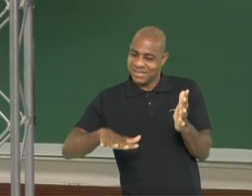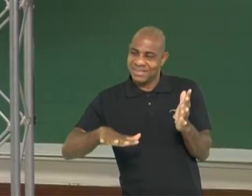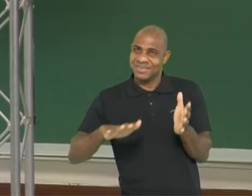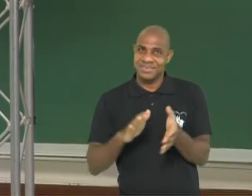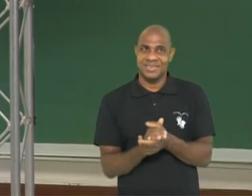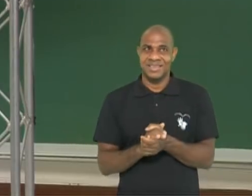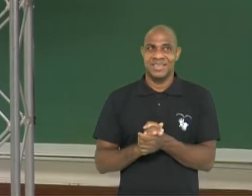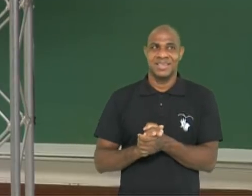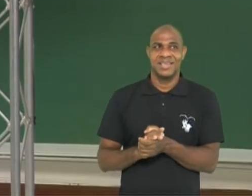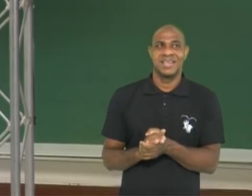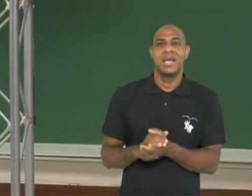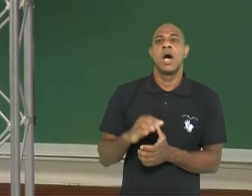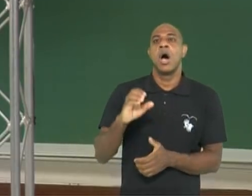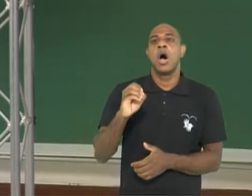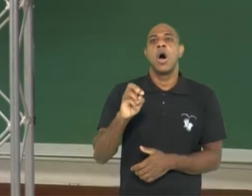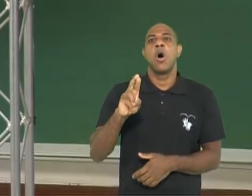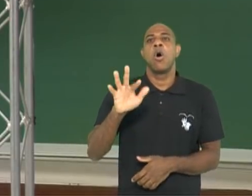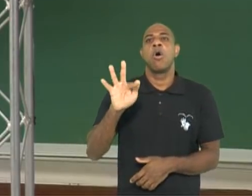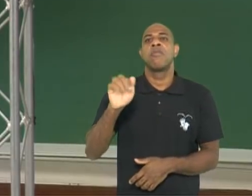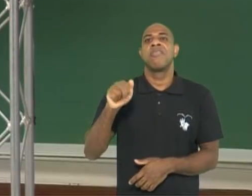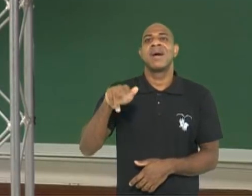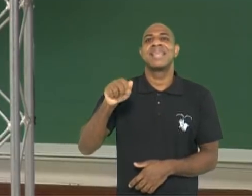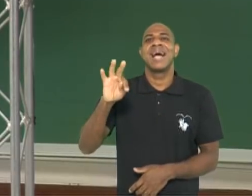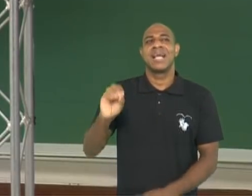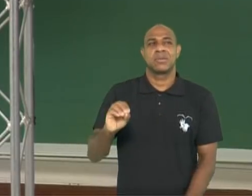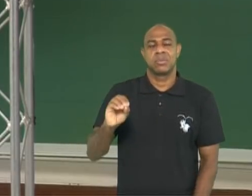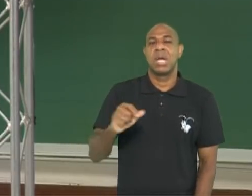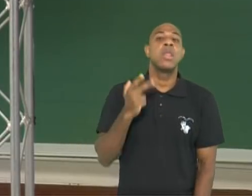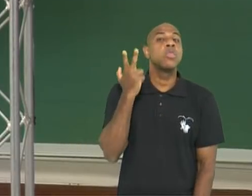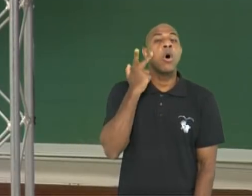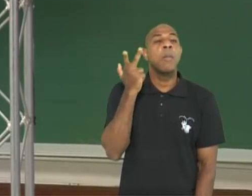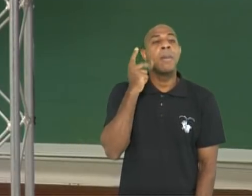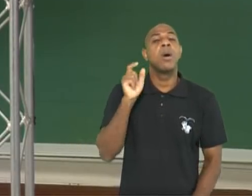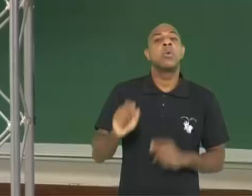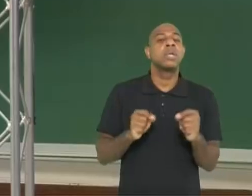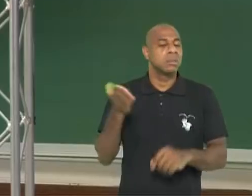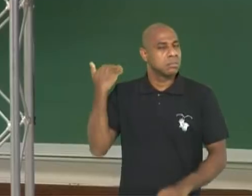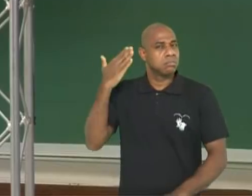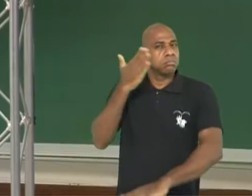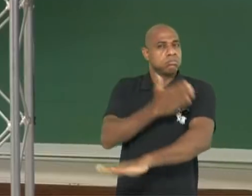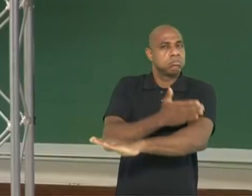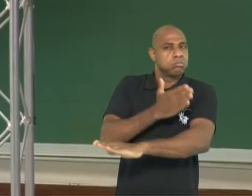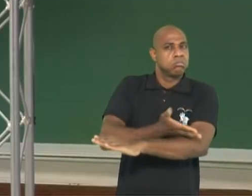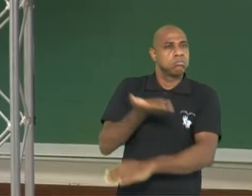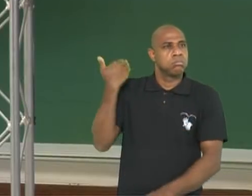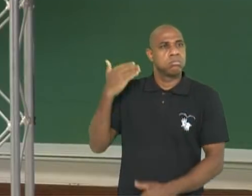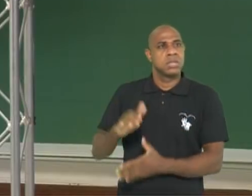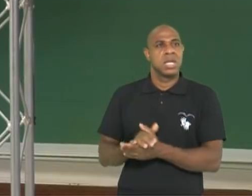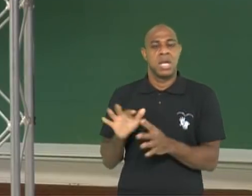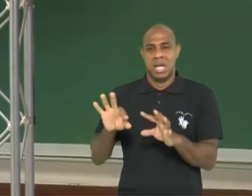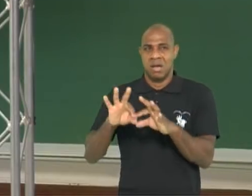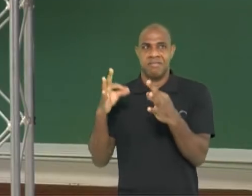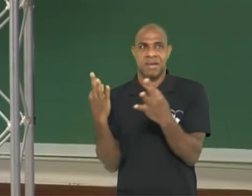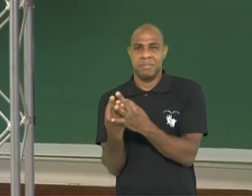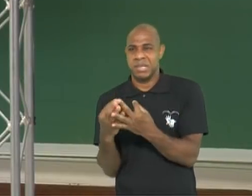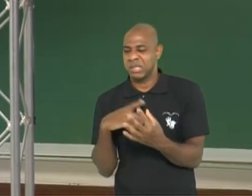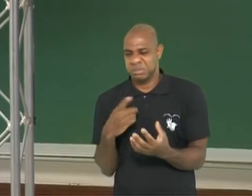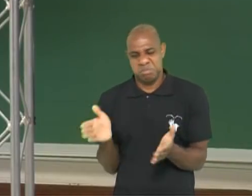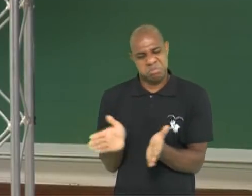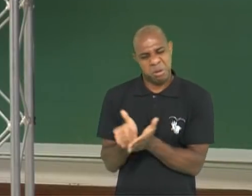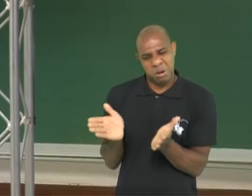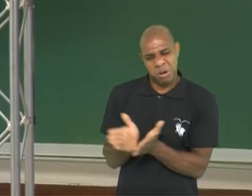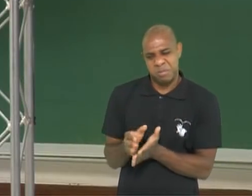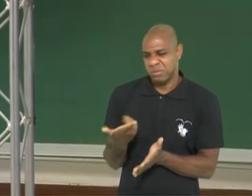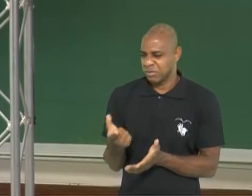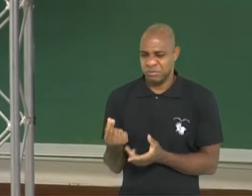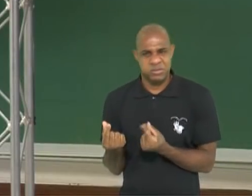da infância. Né? O que são isso, professor? Muito comum na Idade Média, no período feudal, a família que não tinha condições de manter